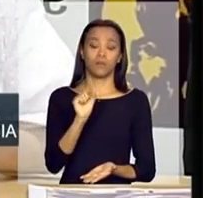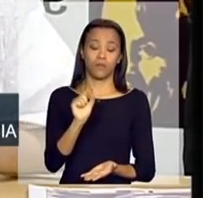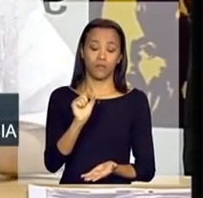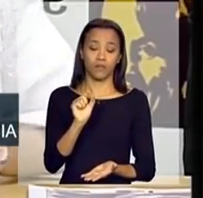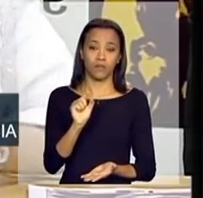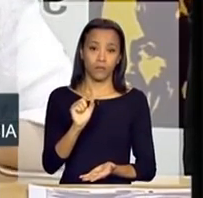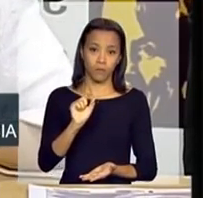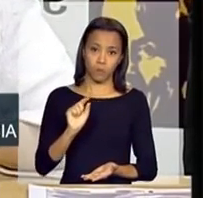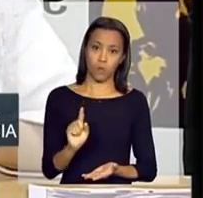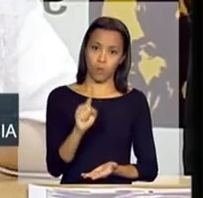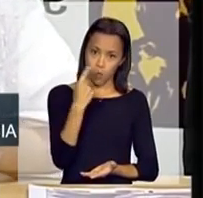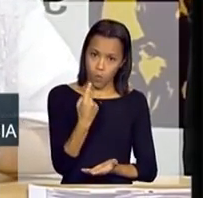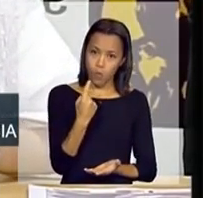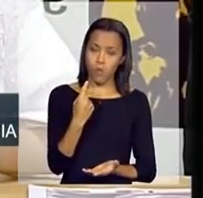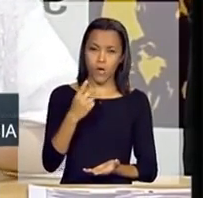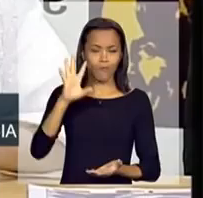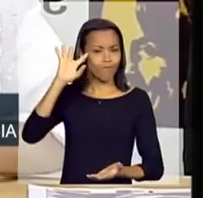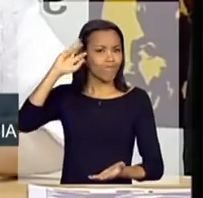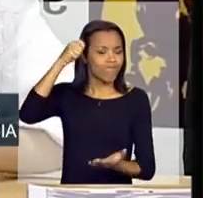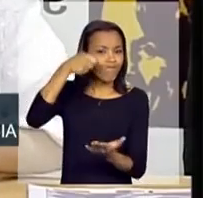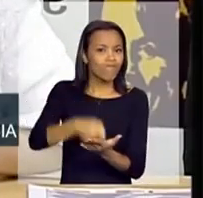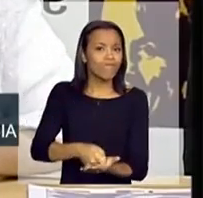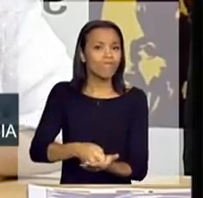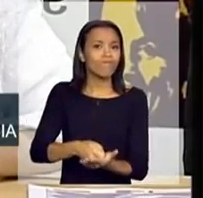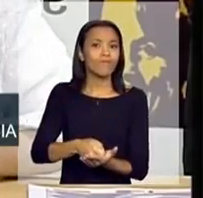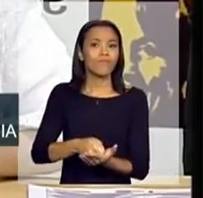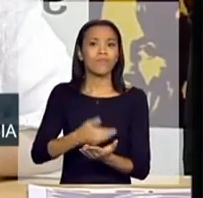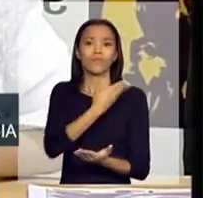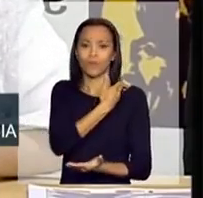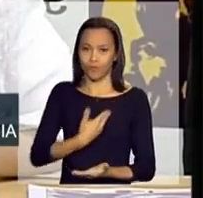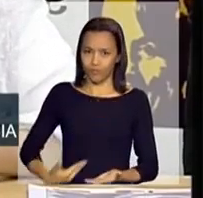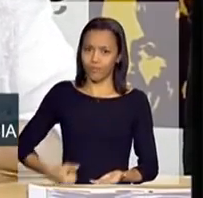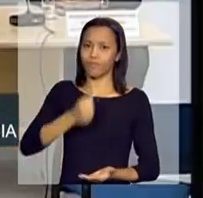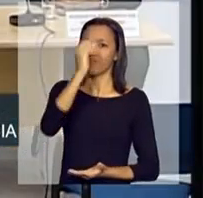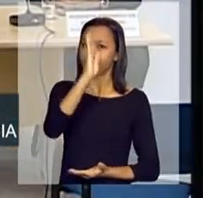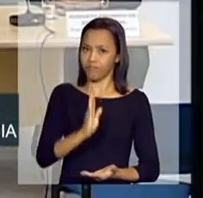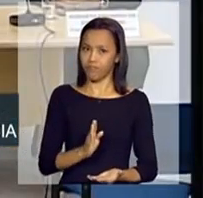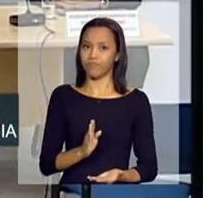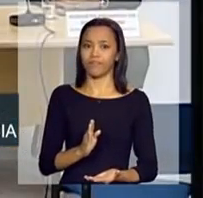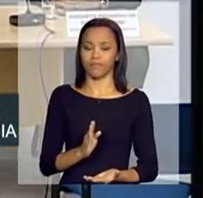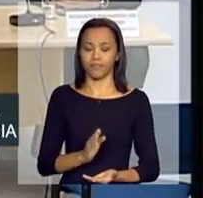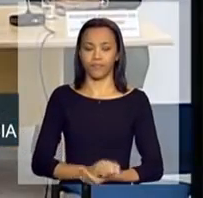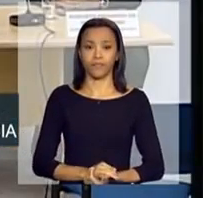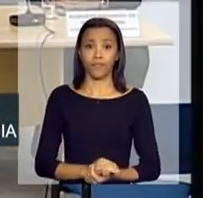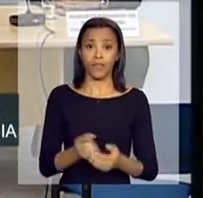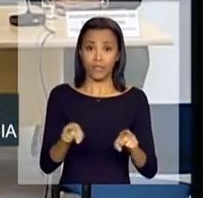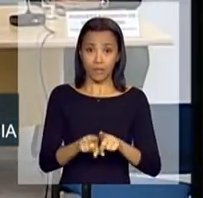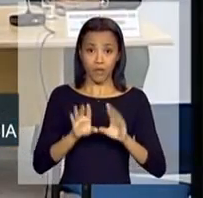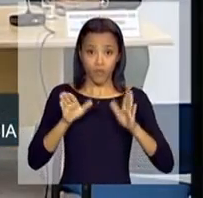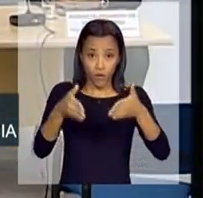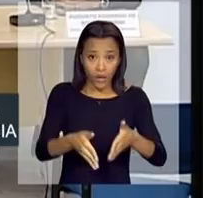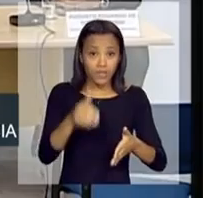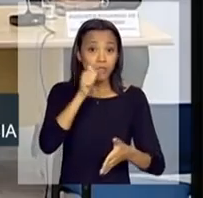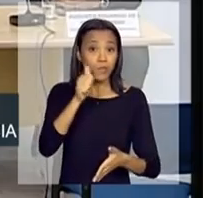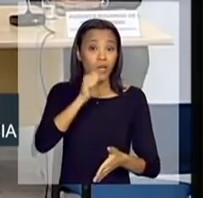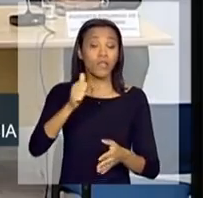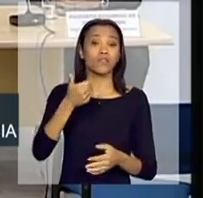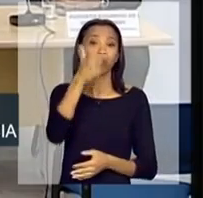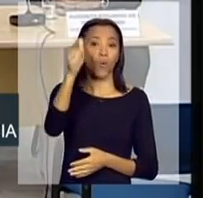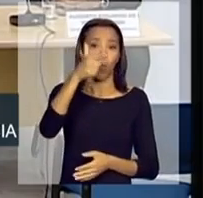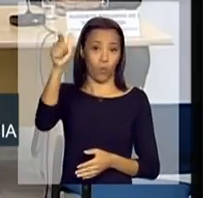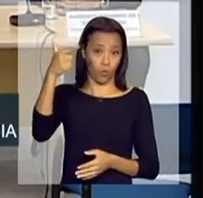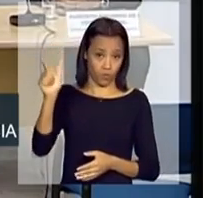atuação determinante do governo brasileiro. Né? A questão das mulheres migrantes, como vocês